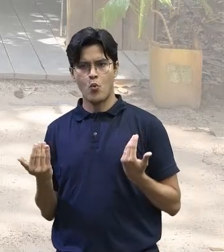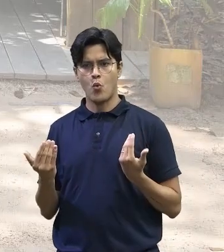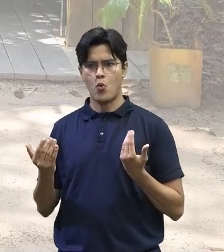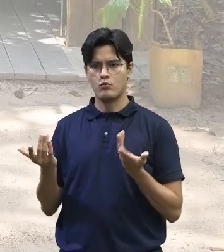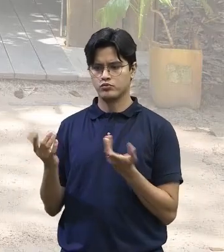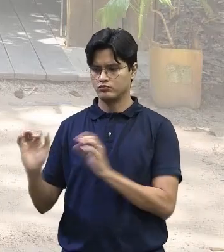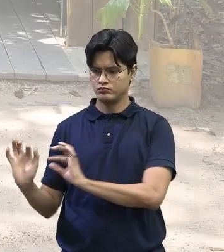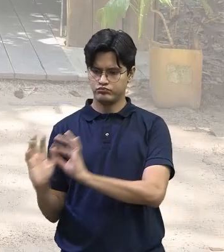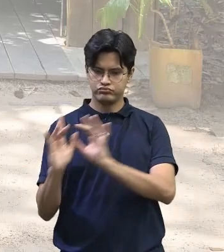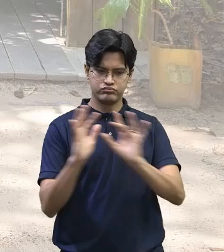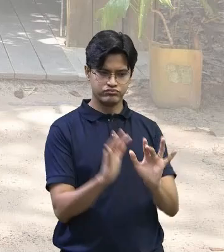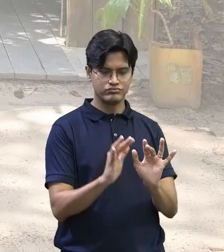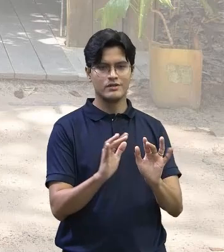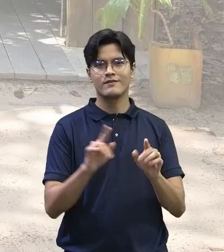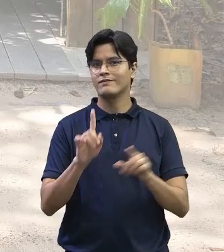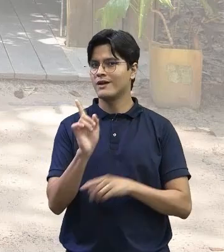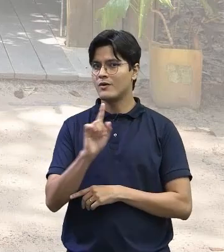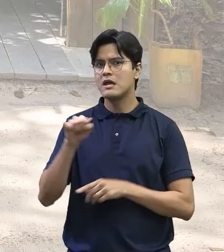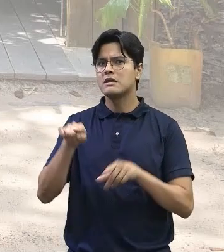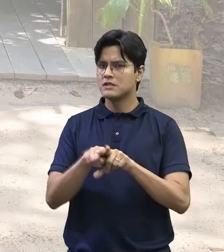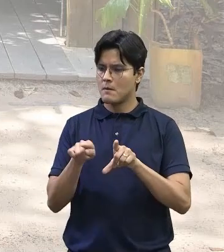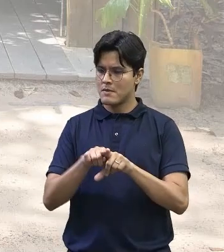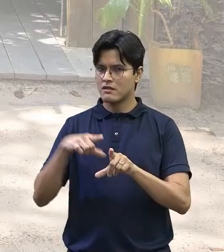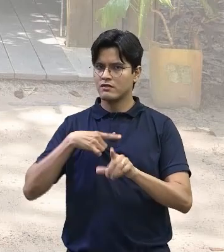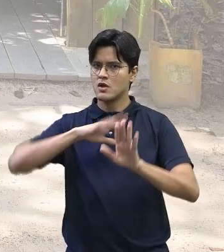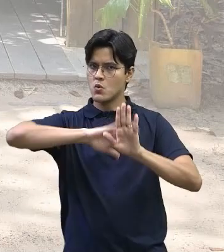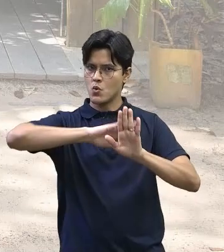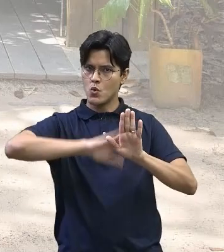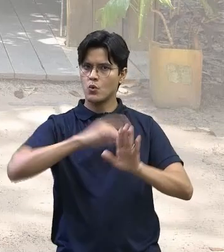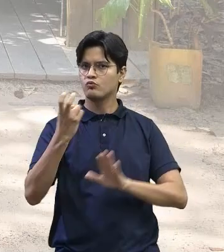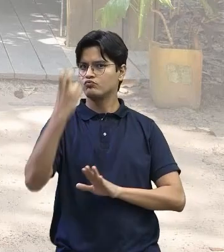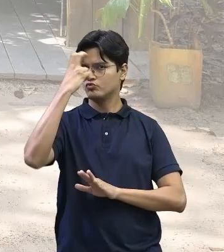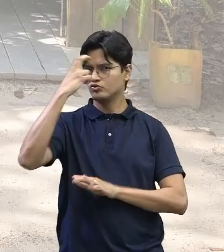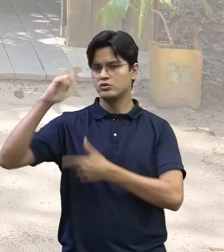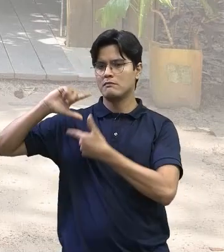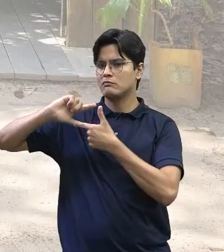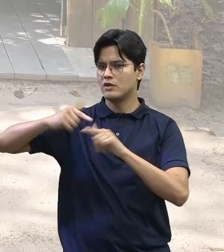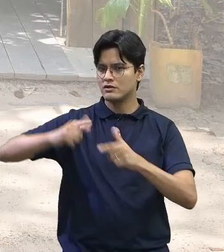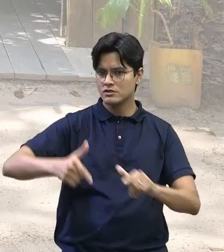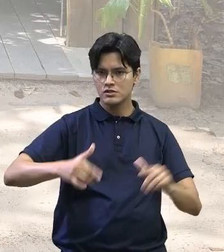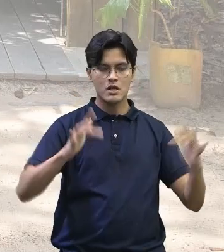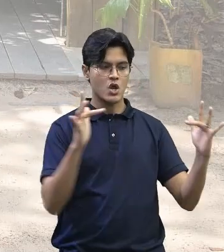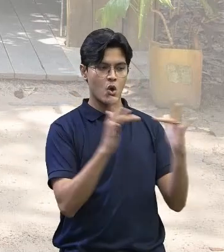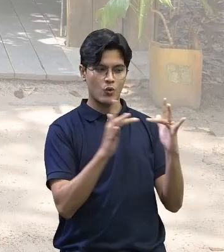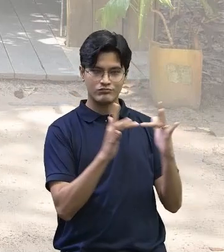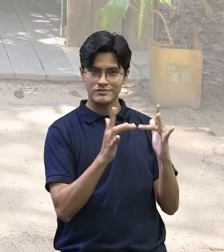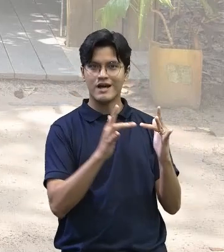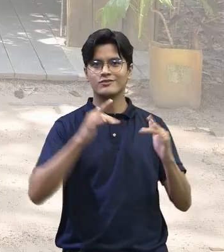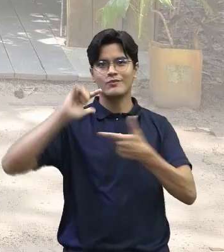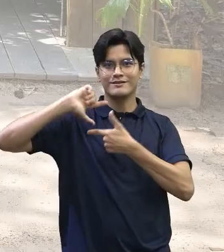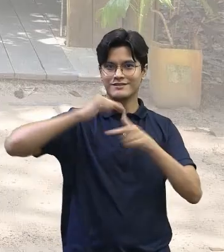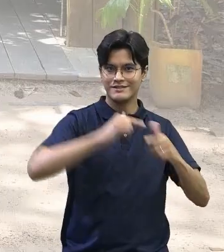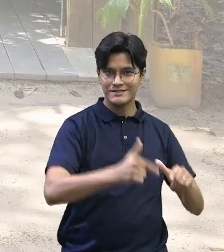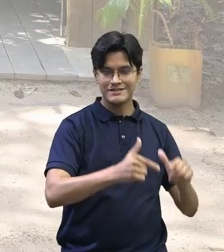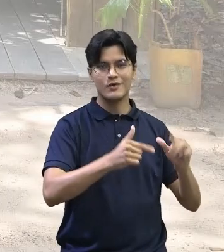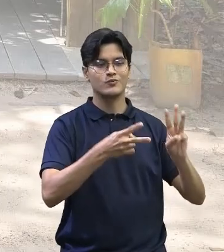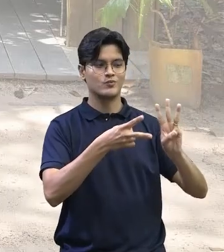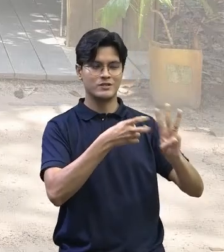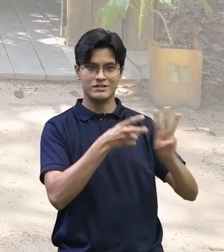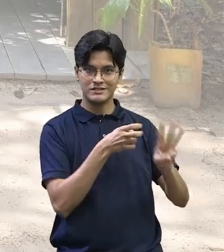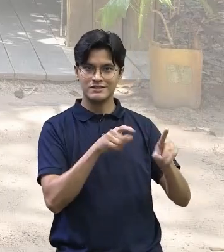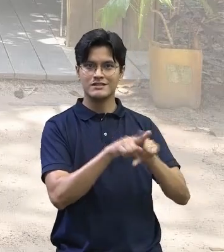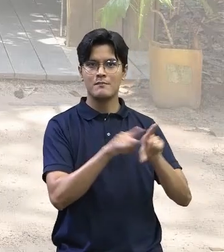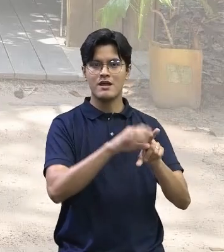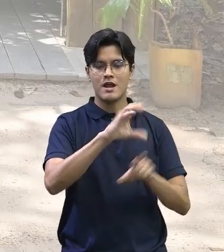consigo toda uma cultura, toda uma tradição que entrou em contato com as tradições indígenas e caboclas aqui da região